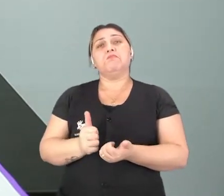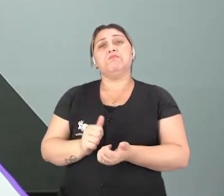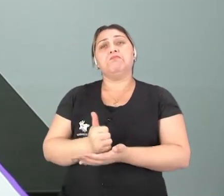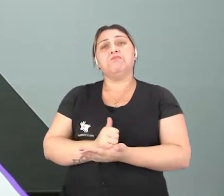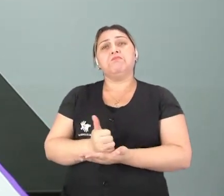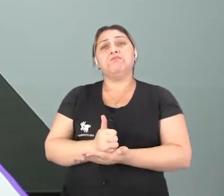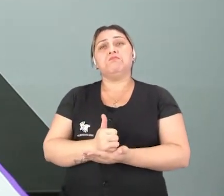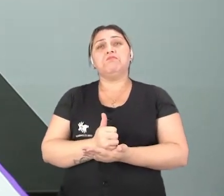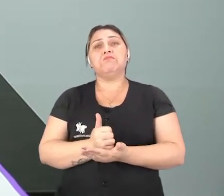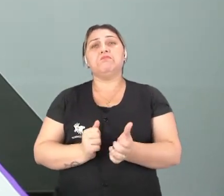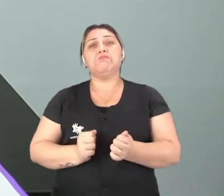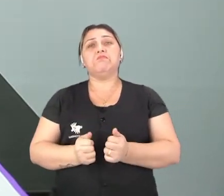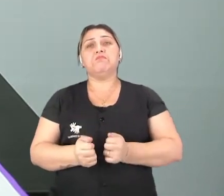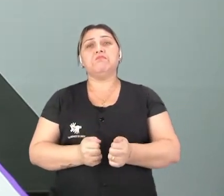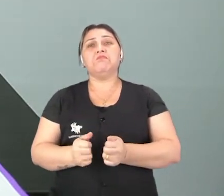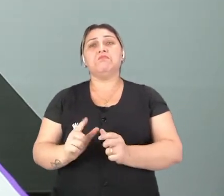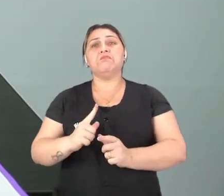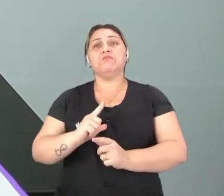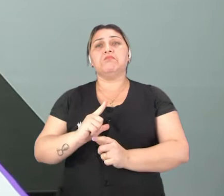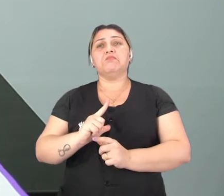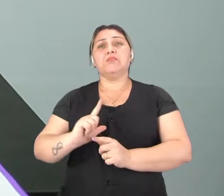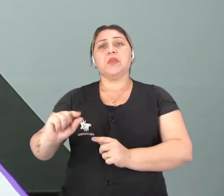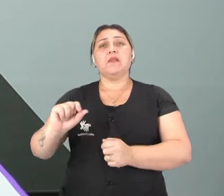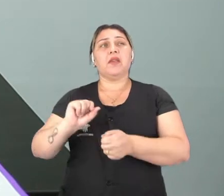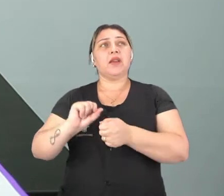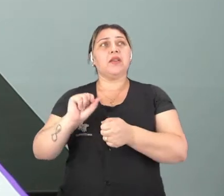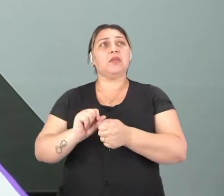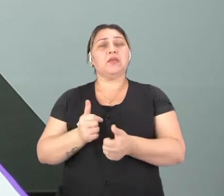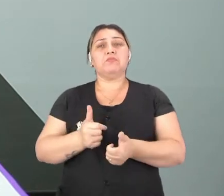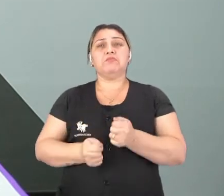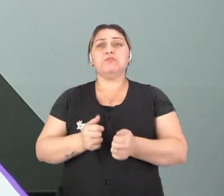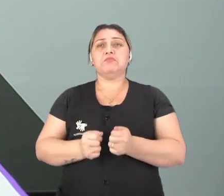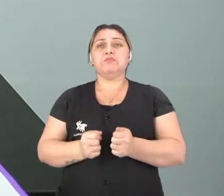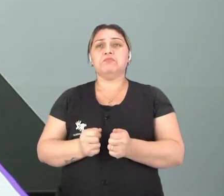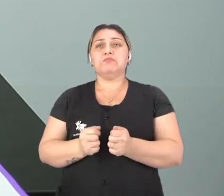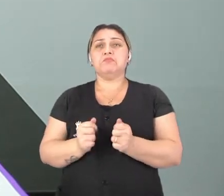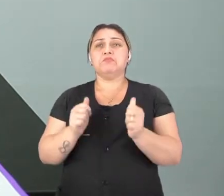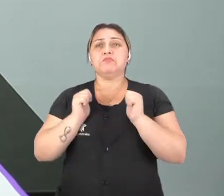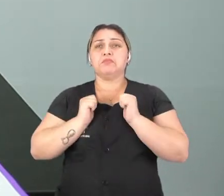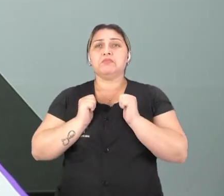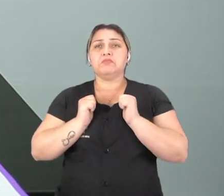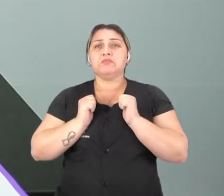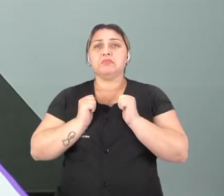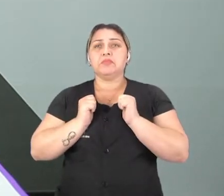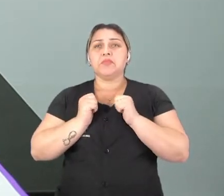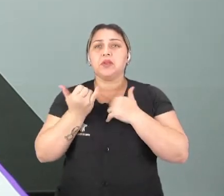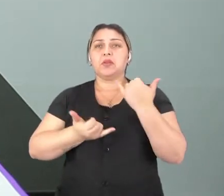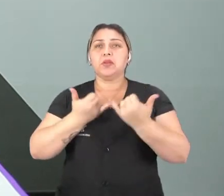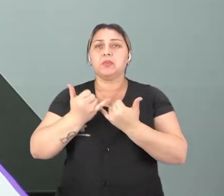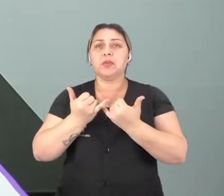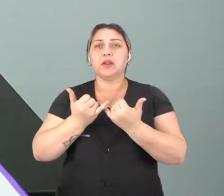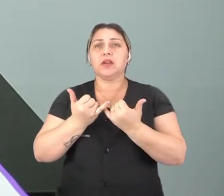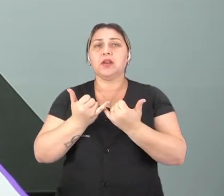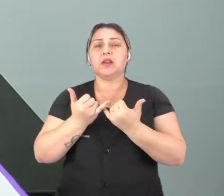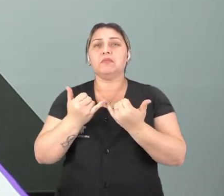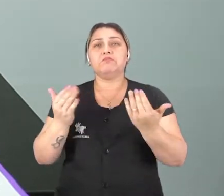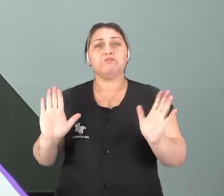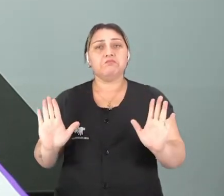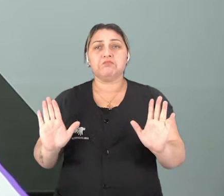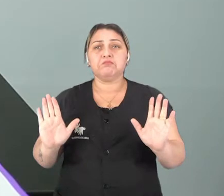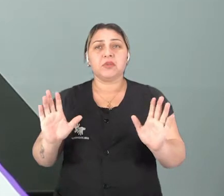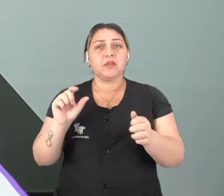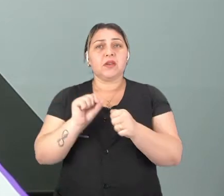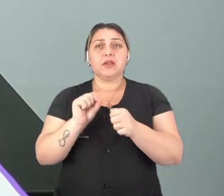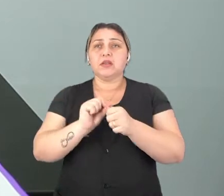longe, fazendo tudo com o dedinho ali, sem se mexer. E o boneco, o brinquedo, o robô,